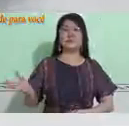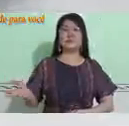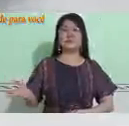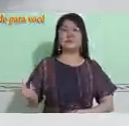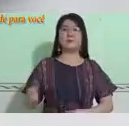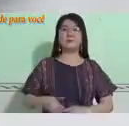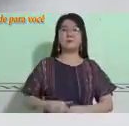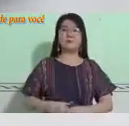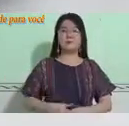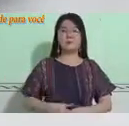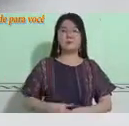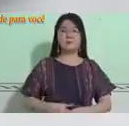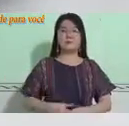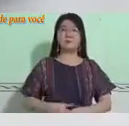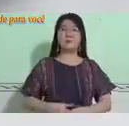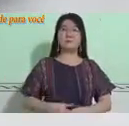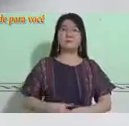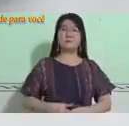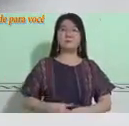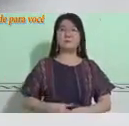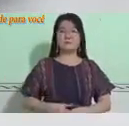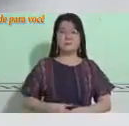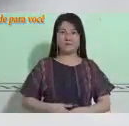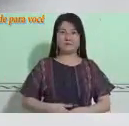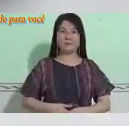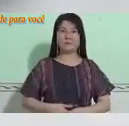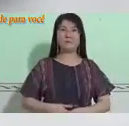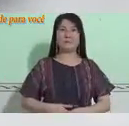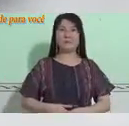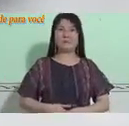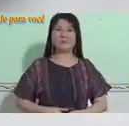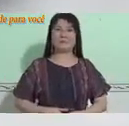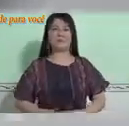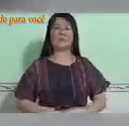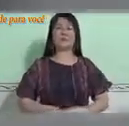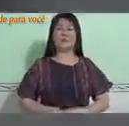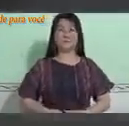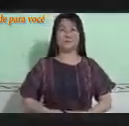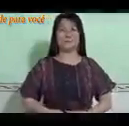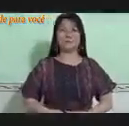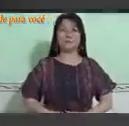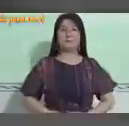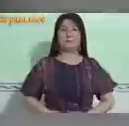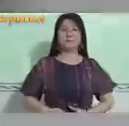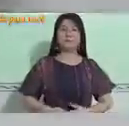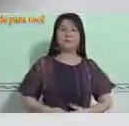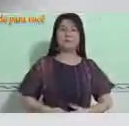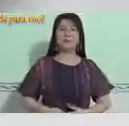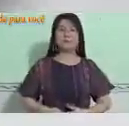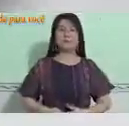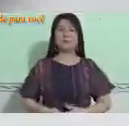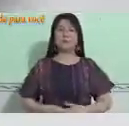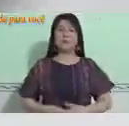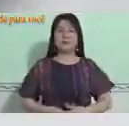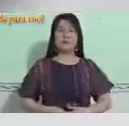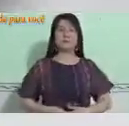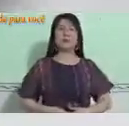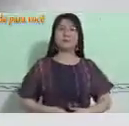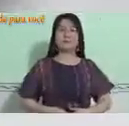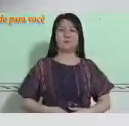Assim, juntamos algumas causas que podem levar a falso negativo, que acontece quando a mulher de fato